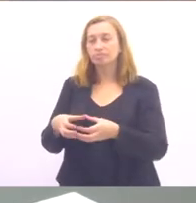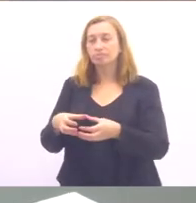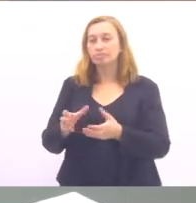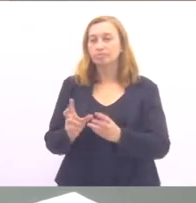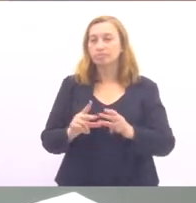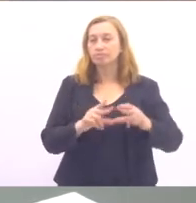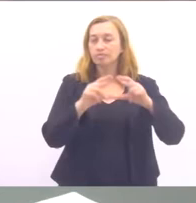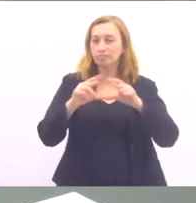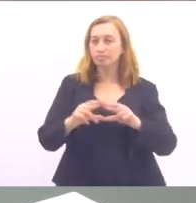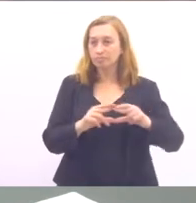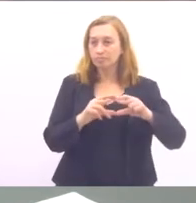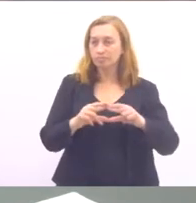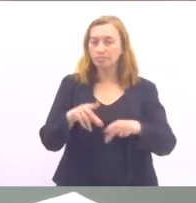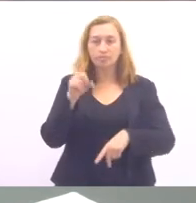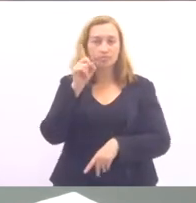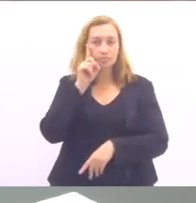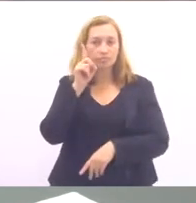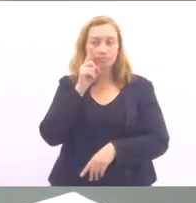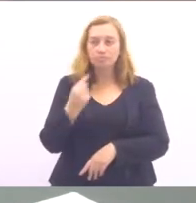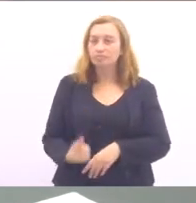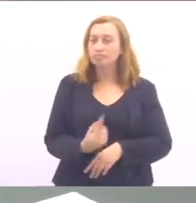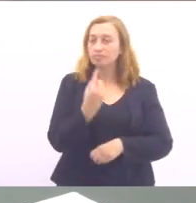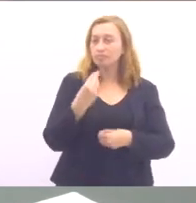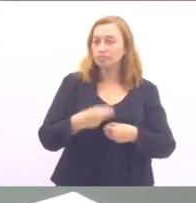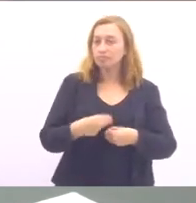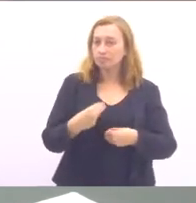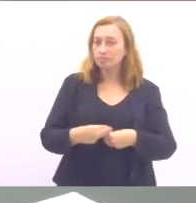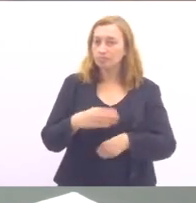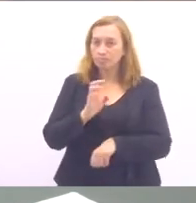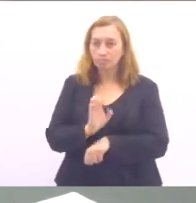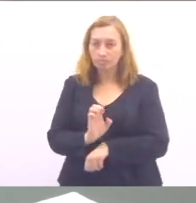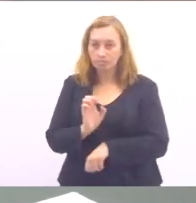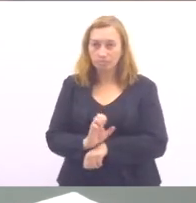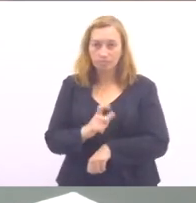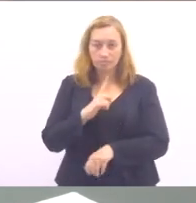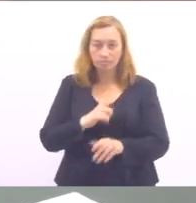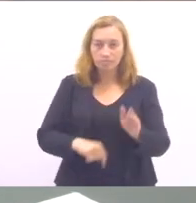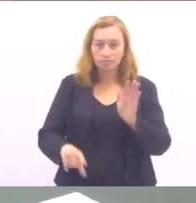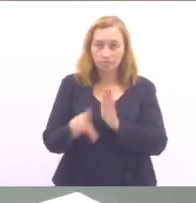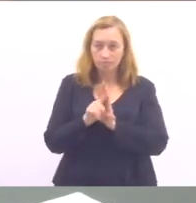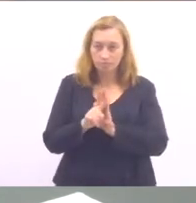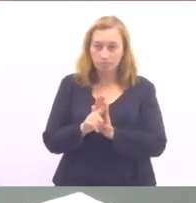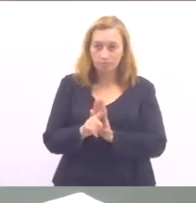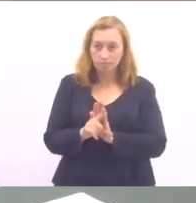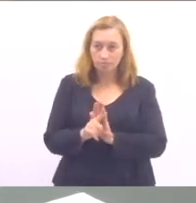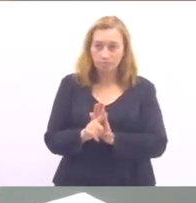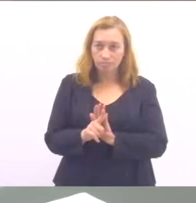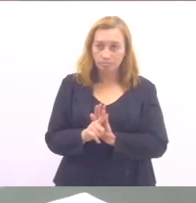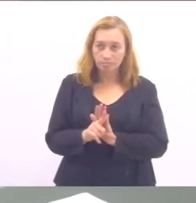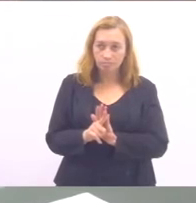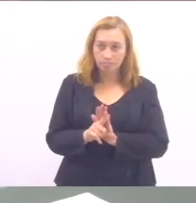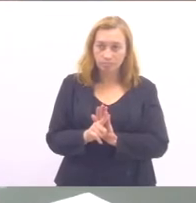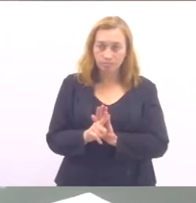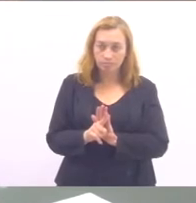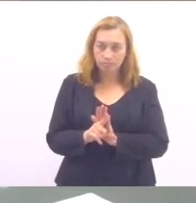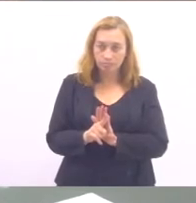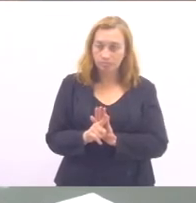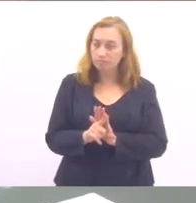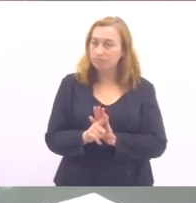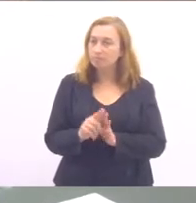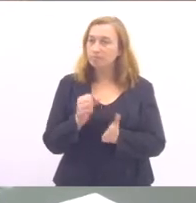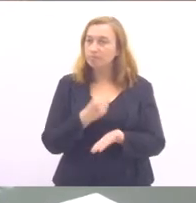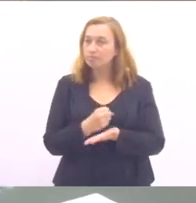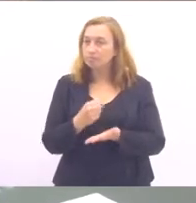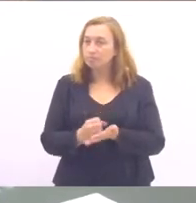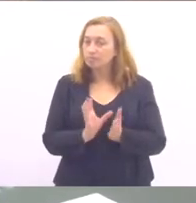coleta seletiva? O único município nesse estado que tem uma lei que prevê a